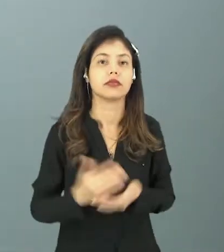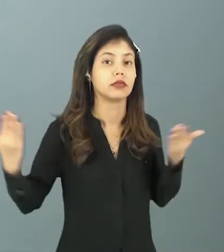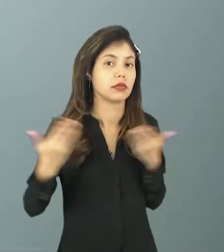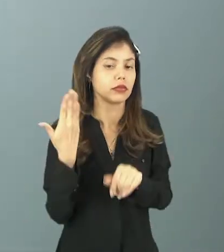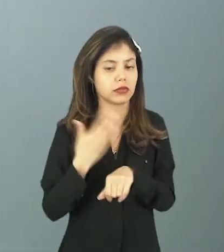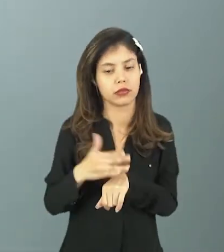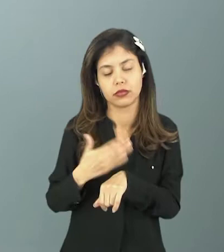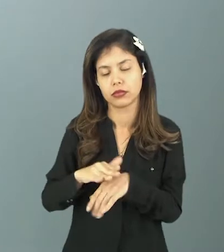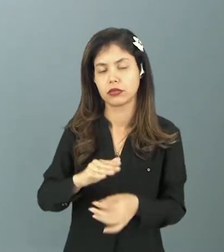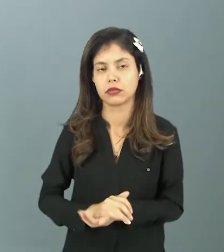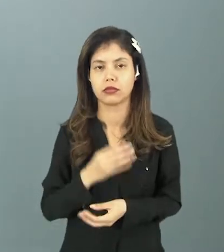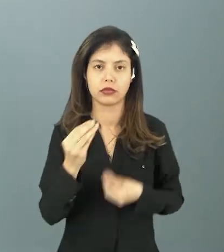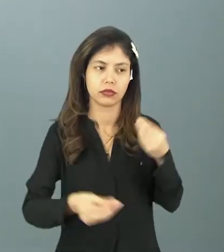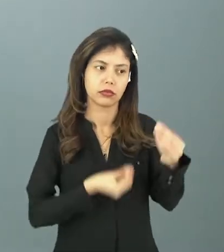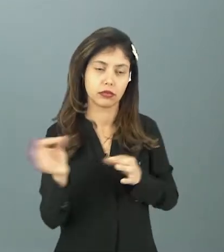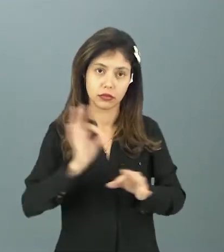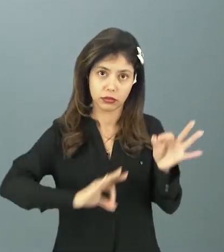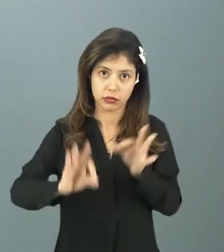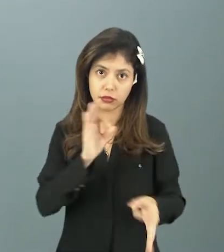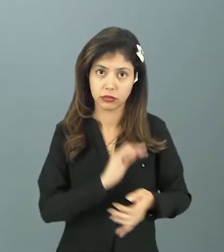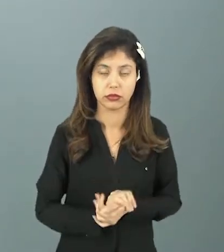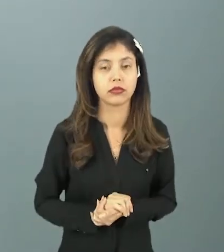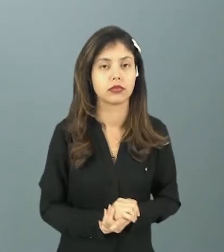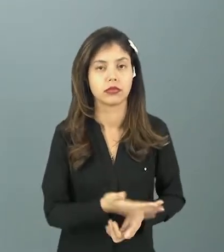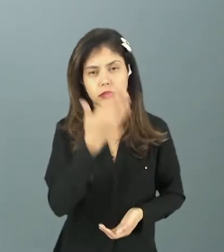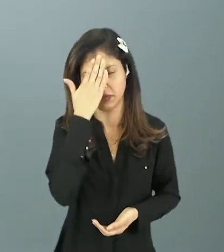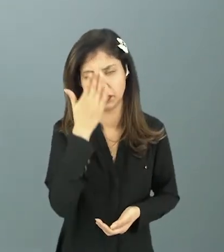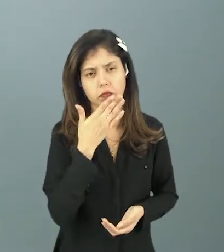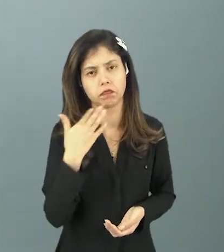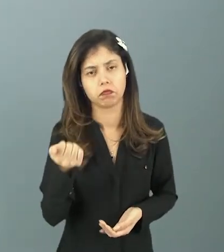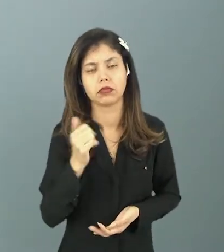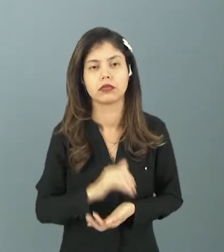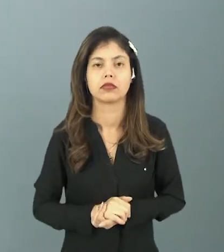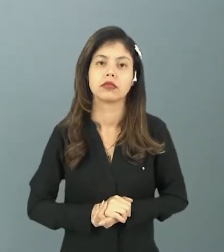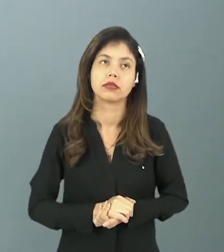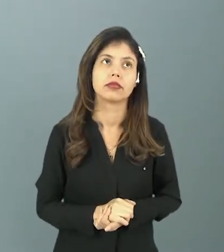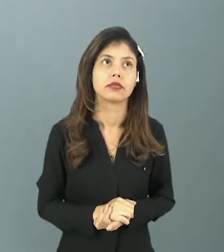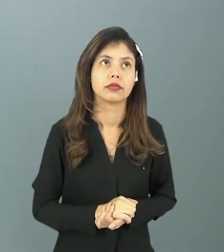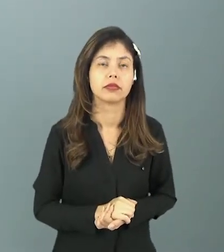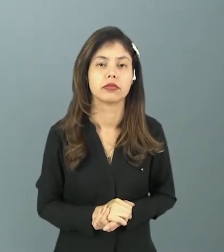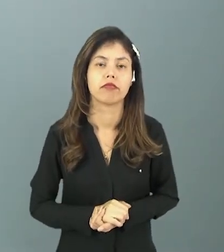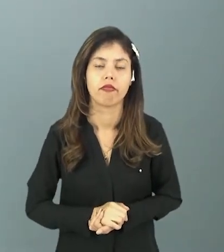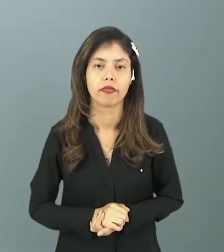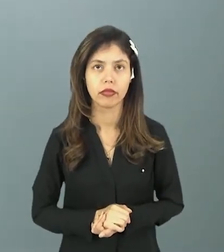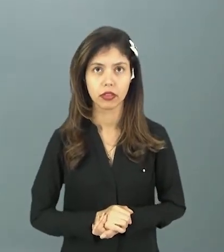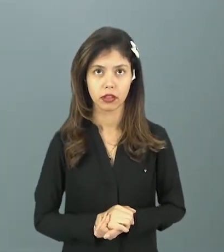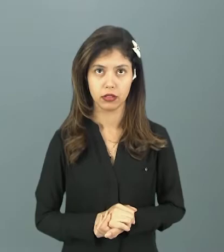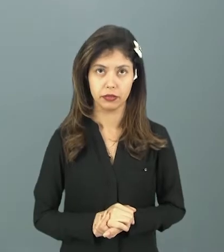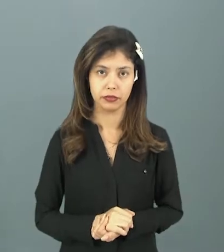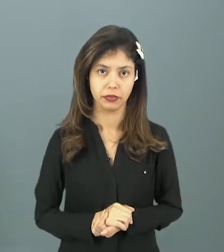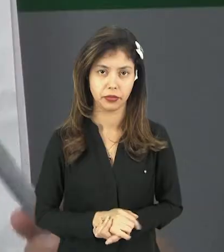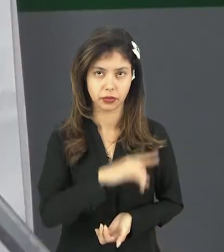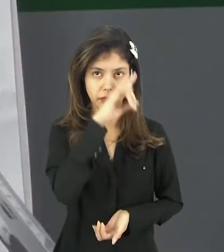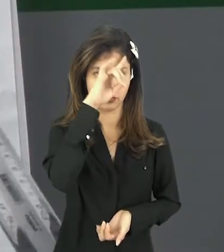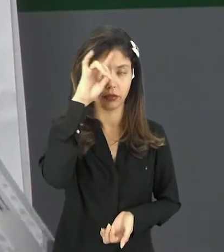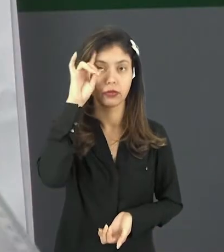na prática, como é essa organização, para você entender melhor, tá bom? Vamos lá comigo aqui, ó.